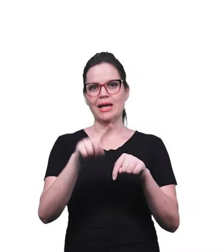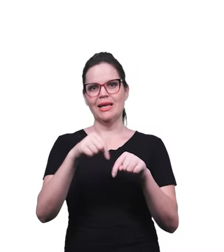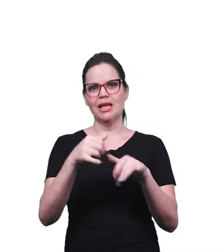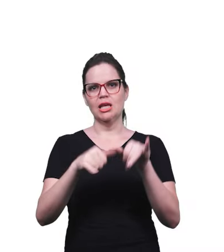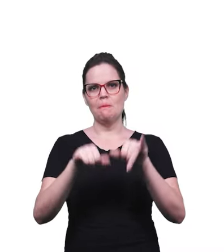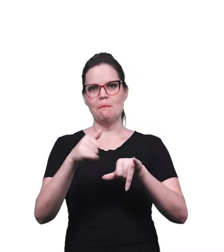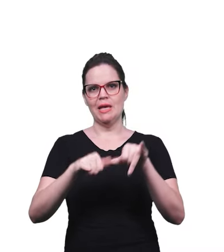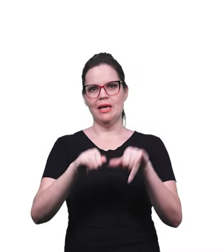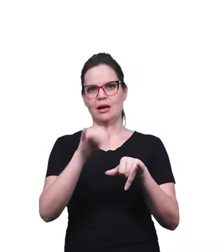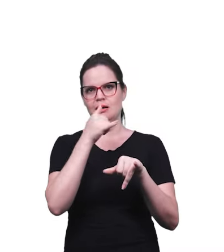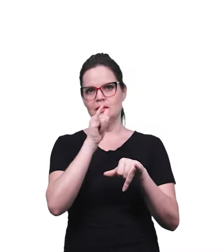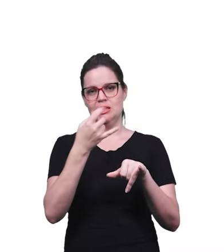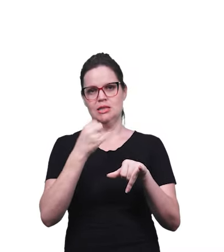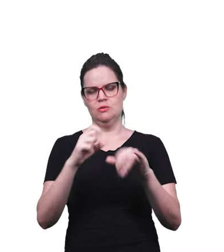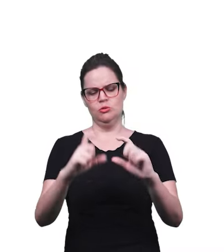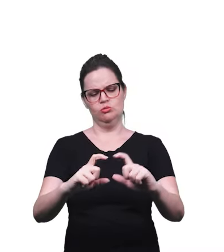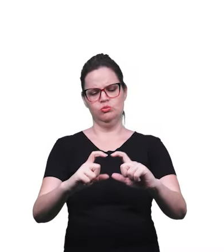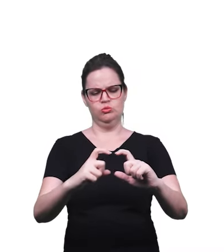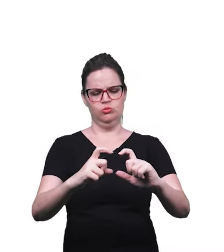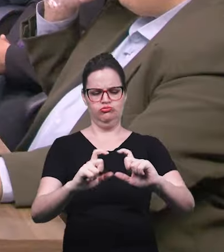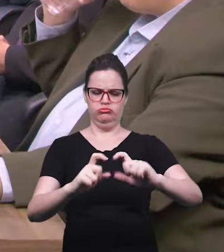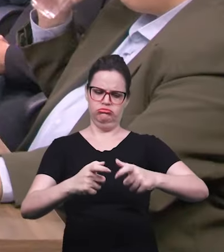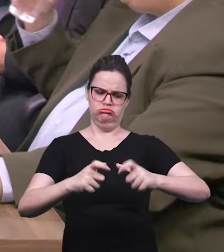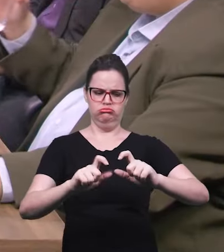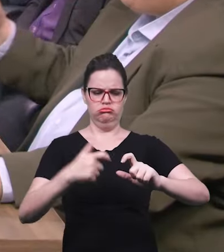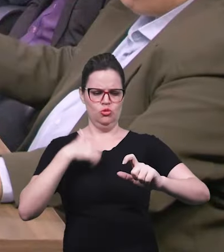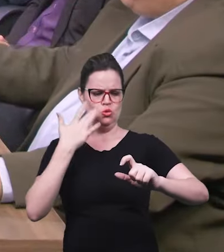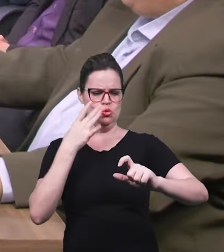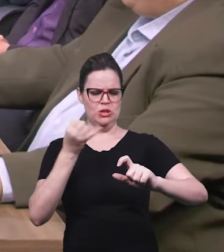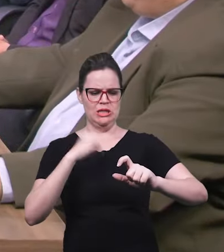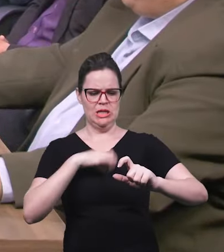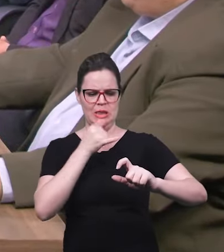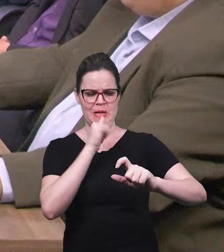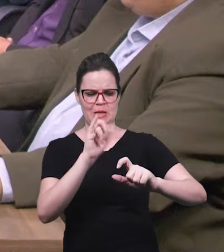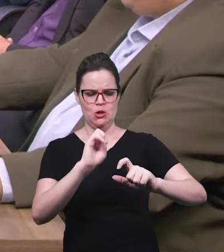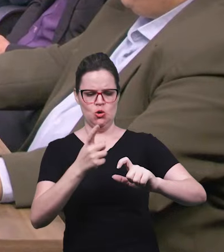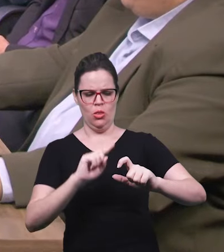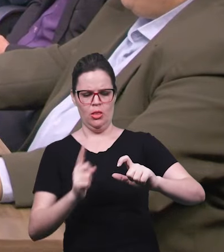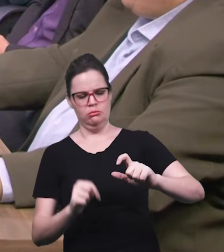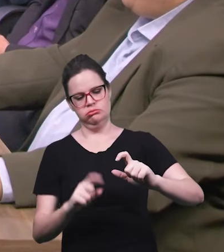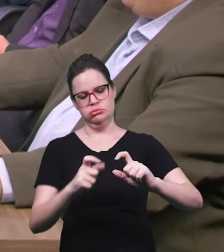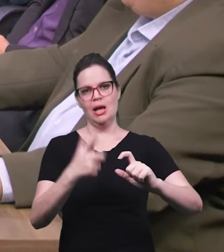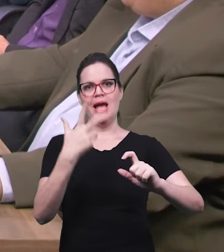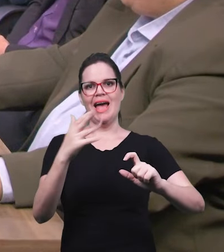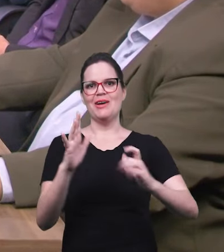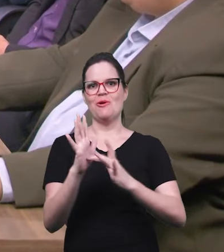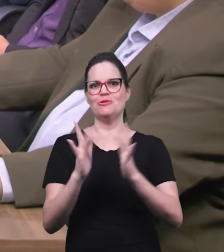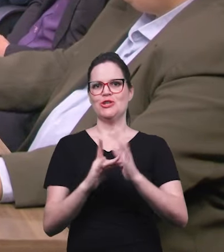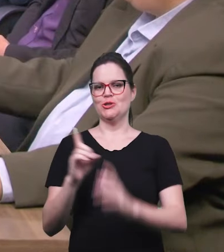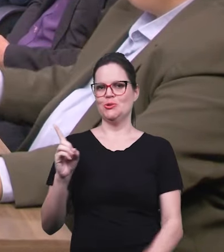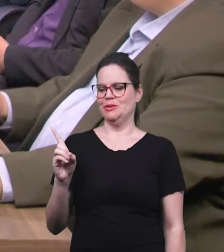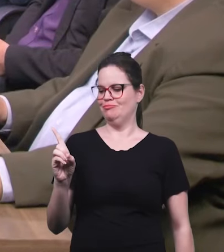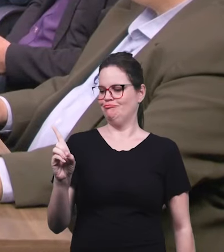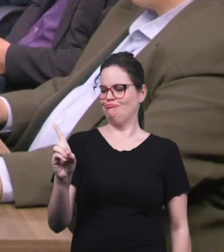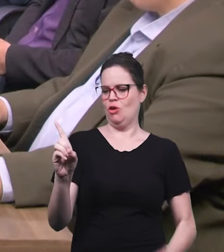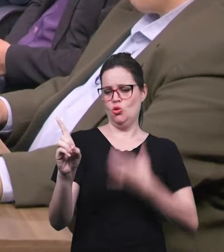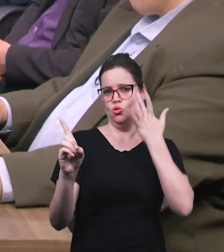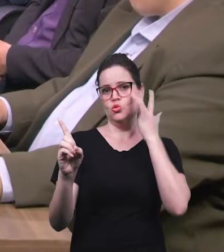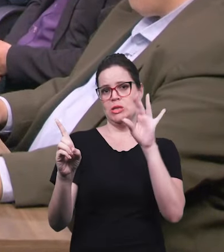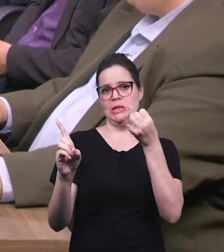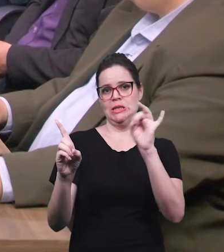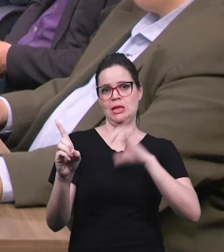você não sabe se ela tem carga, se ela não tem carga, é a Jesus passando. Mas aquela mulher é aquela lâmpada. Ela precisava tocar. Ela